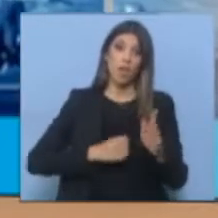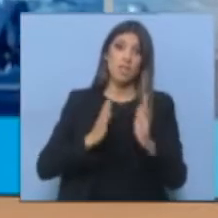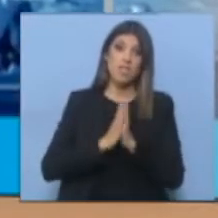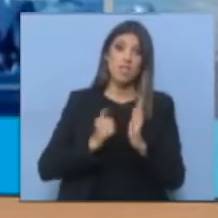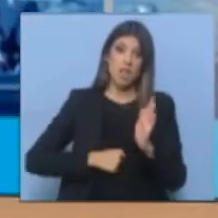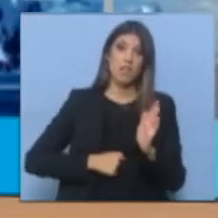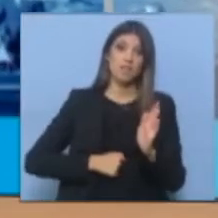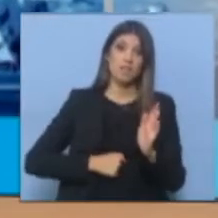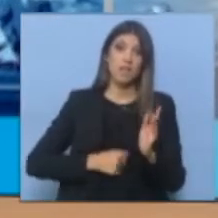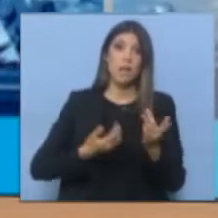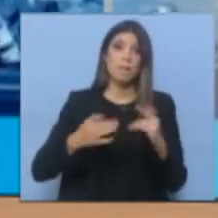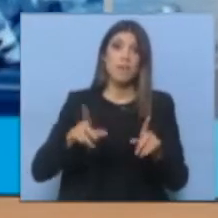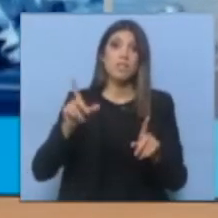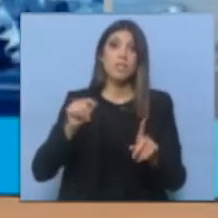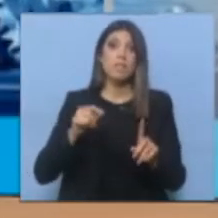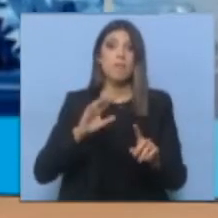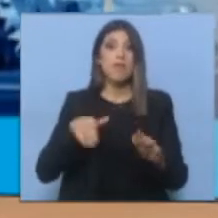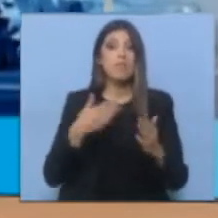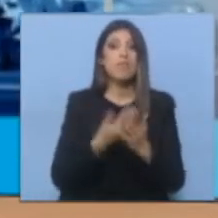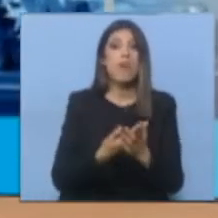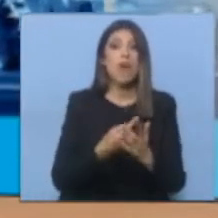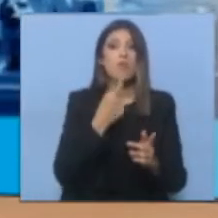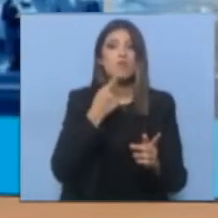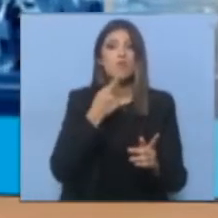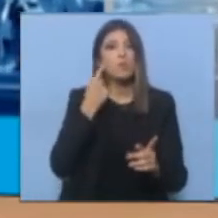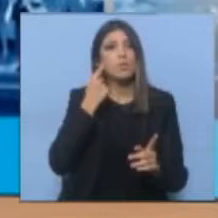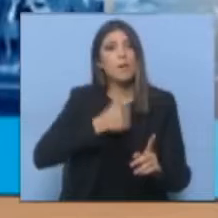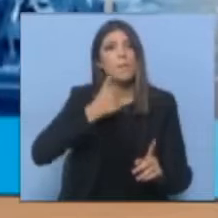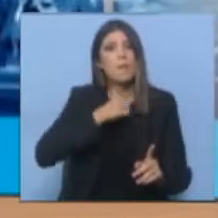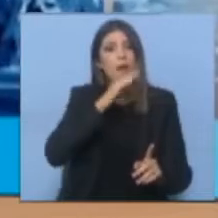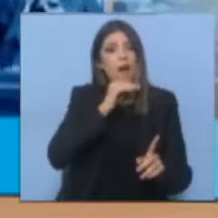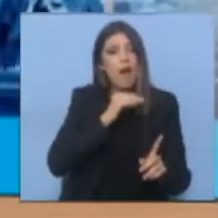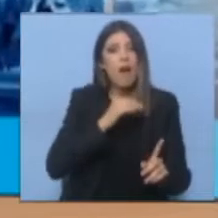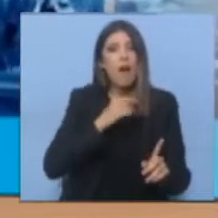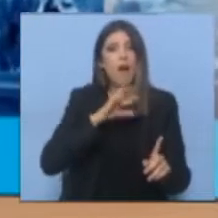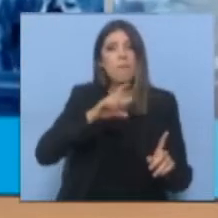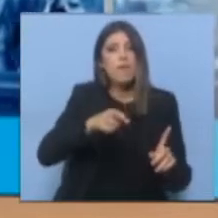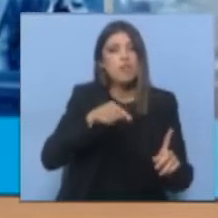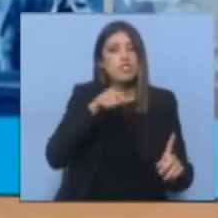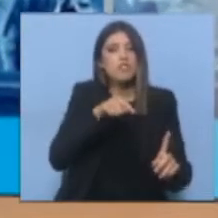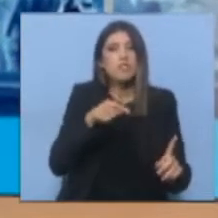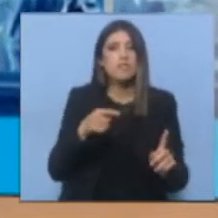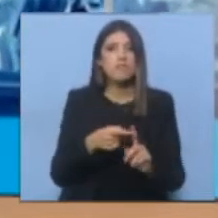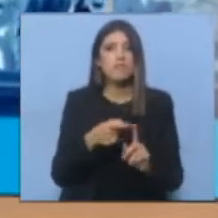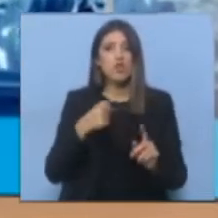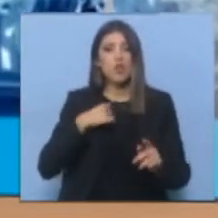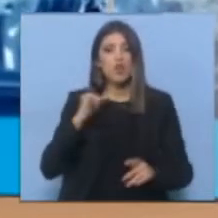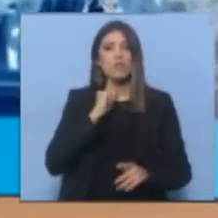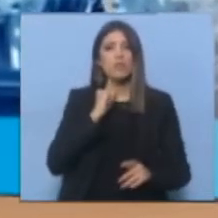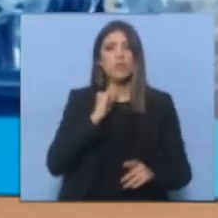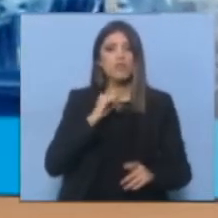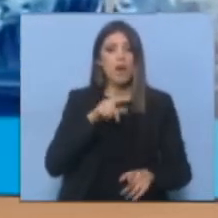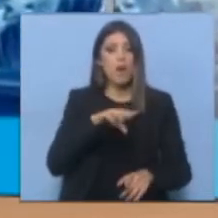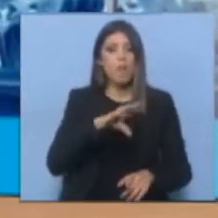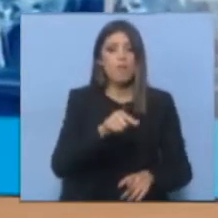conhecer a realidade daquele país, daquela zona, o que é que está a ser feito, o que é que nós, enquanto instituição, também estamos a fazer neste país para ajudar a comunidade